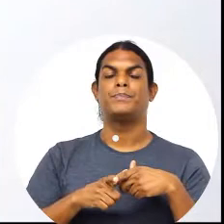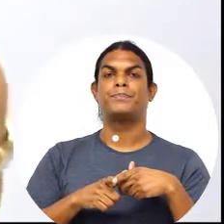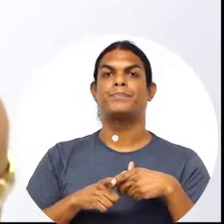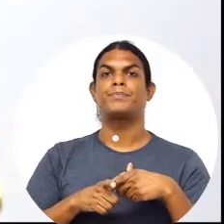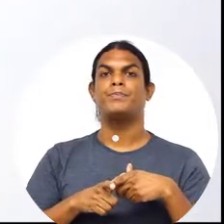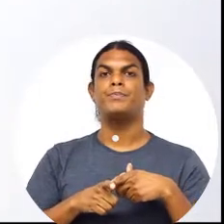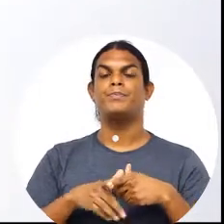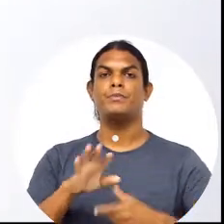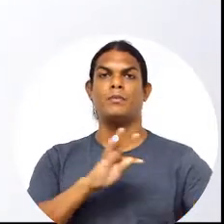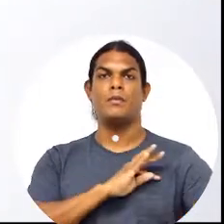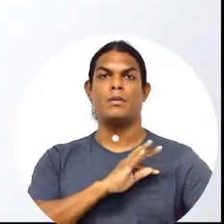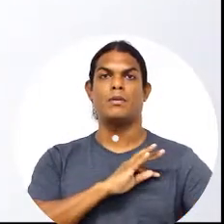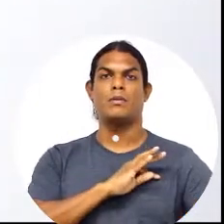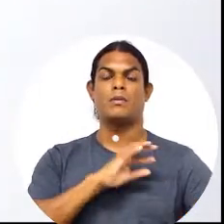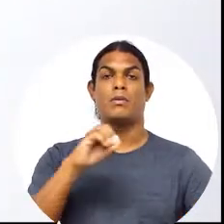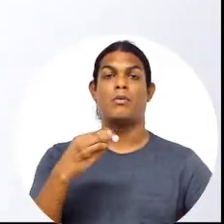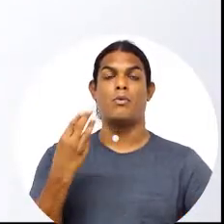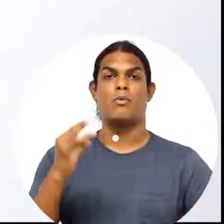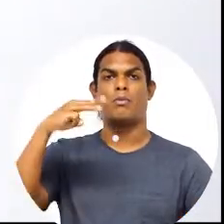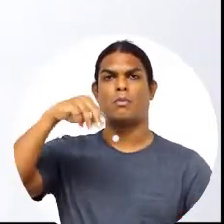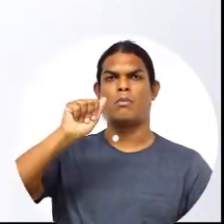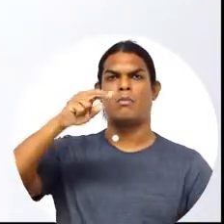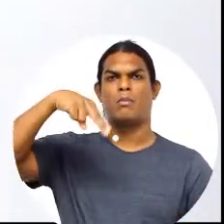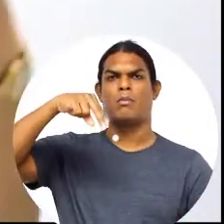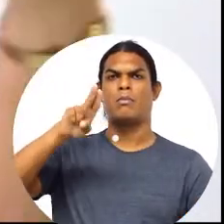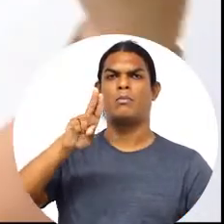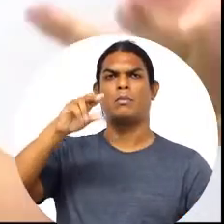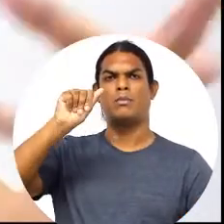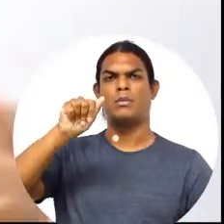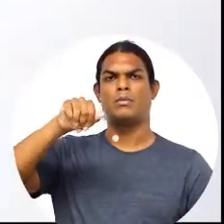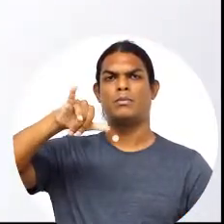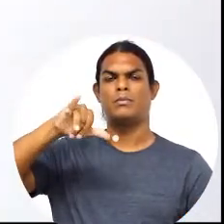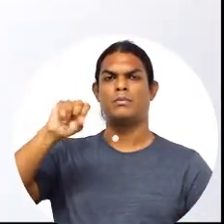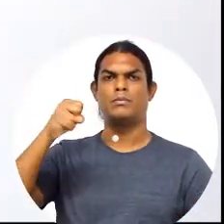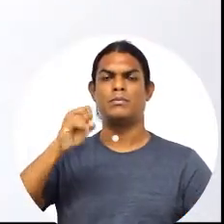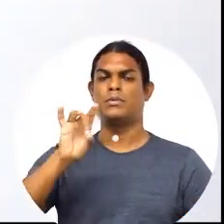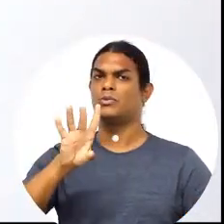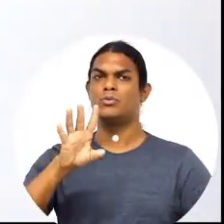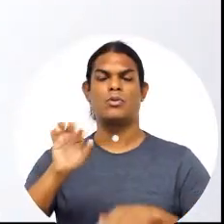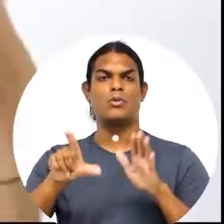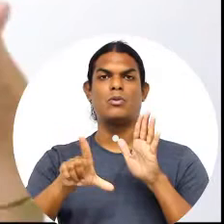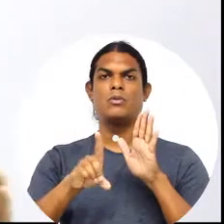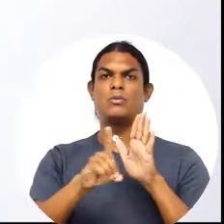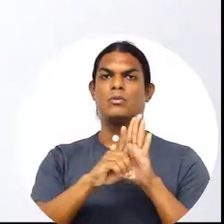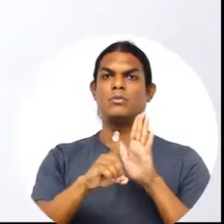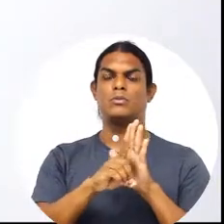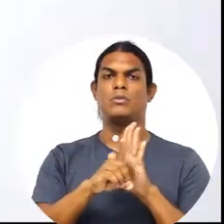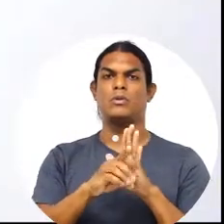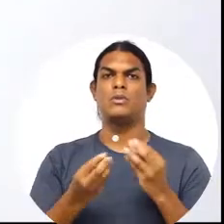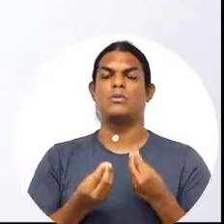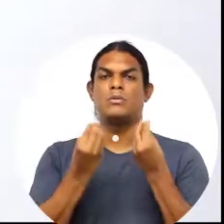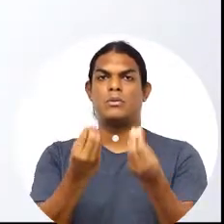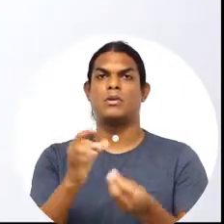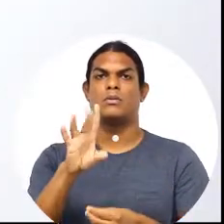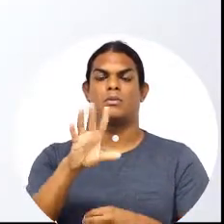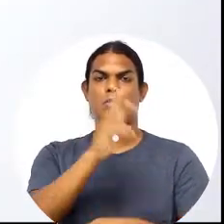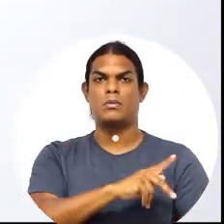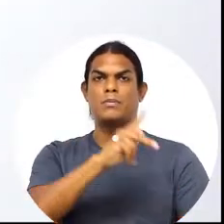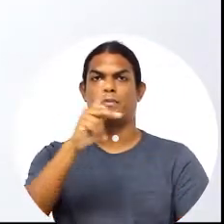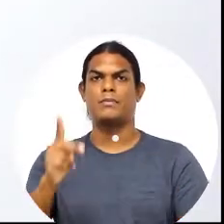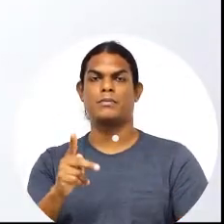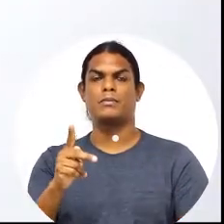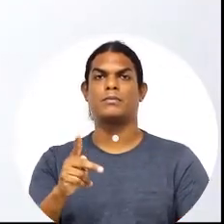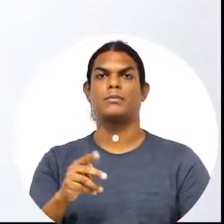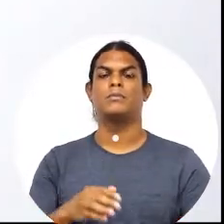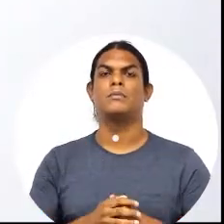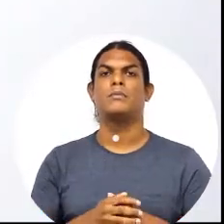os direitos concedidos na valorização profissional não são dados tão somente para professores, ou seja, para os docentes, mas também para os